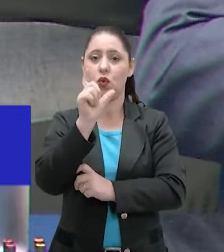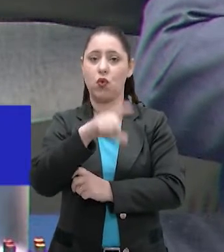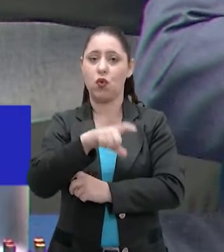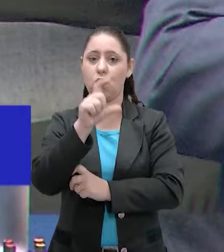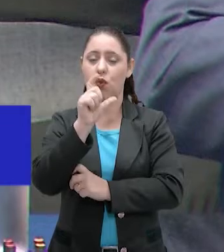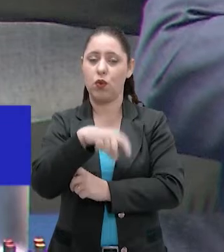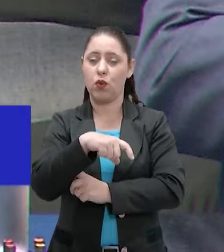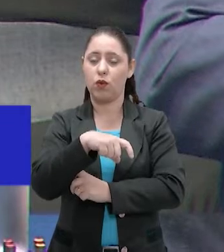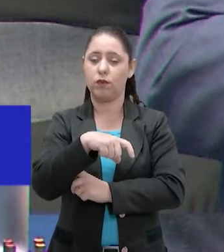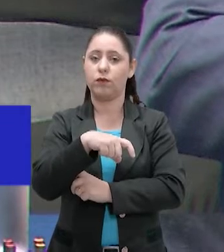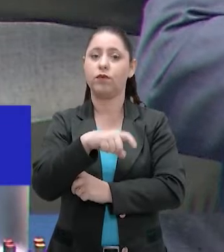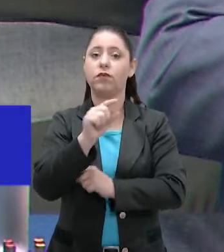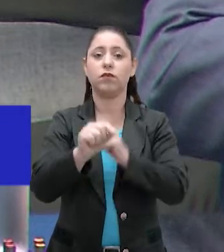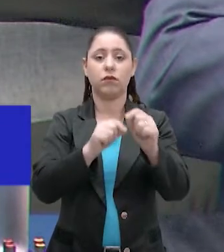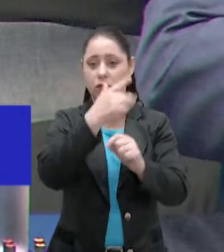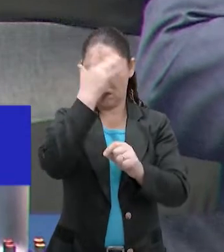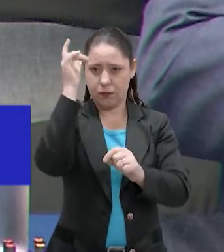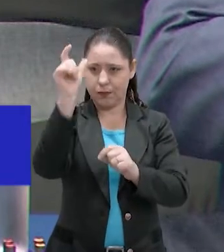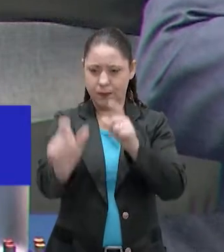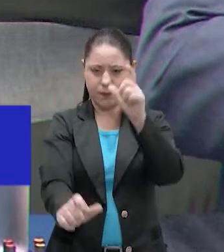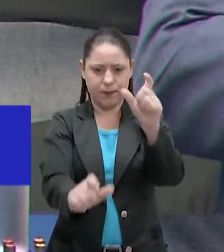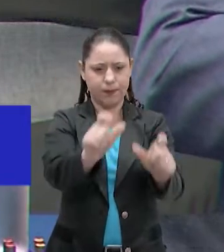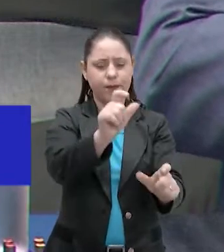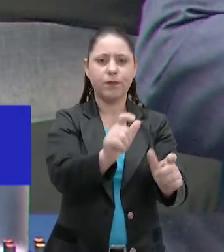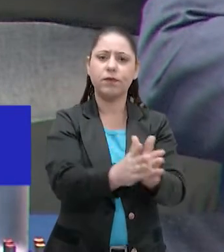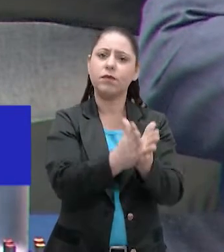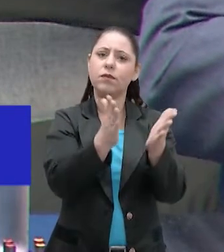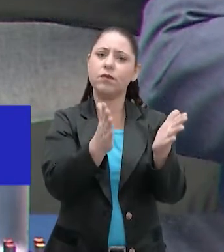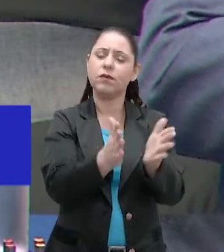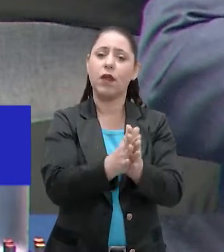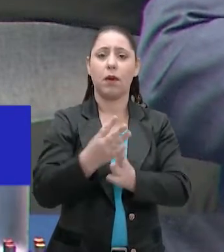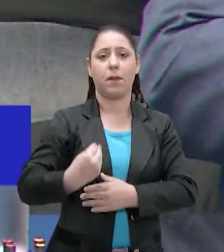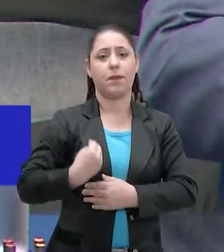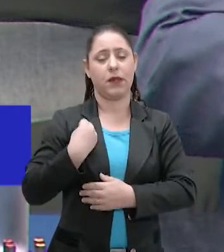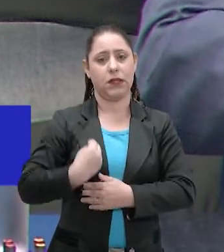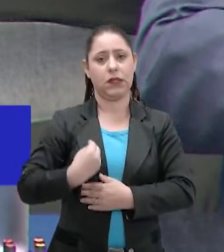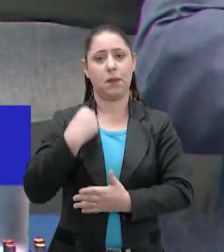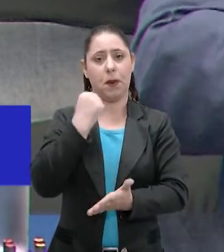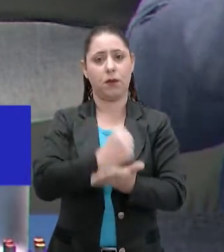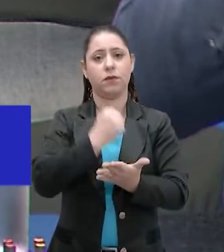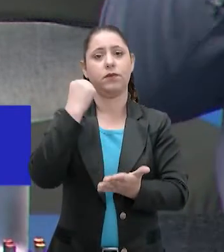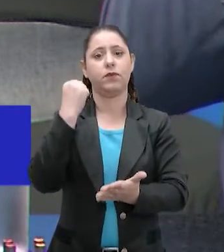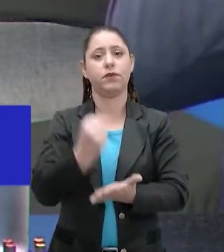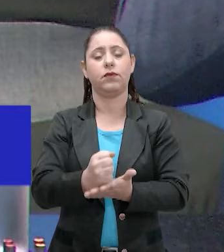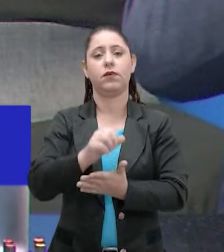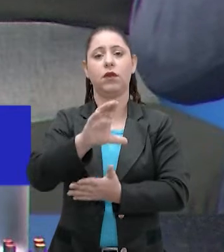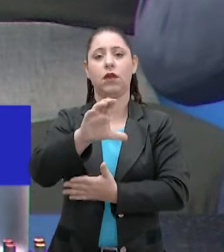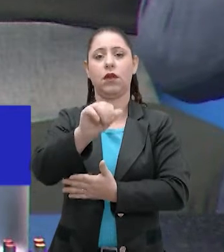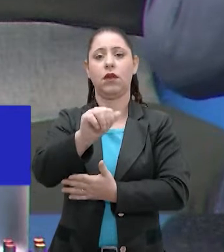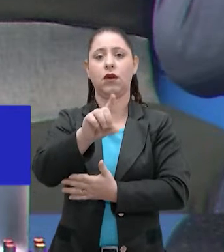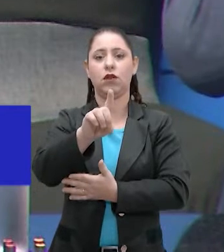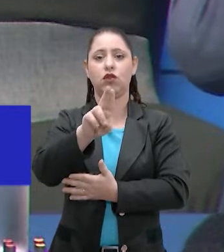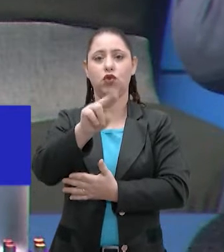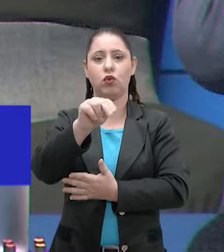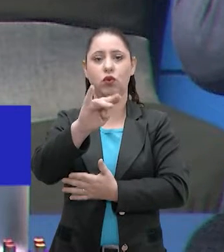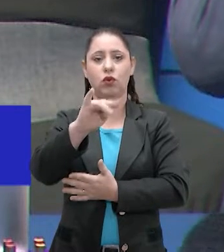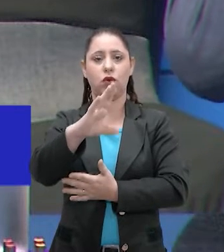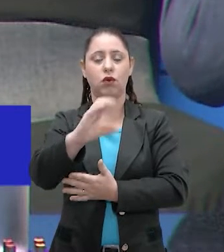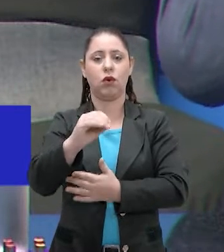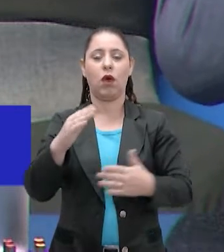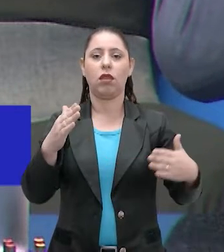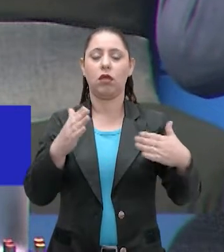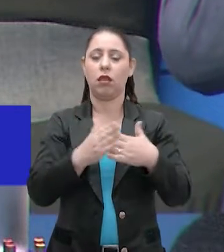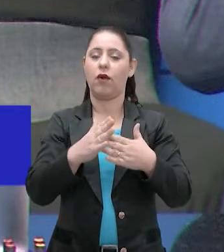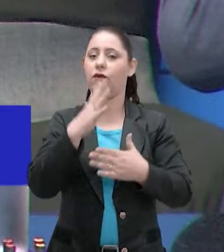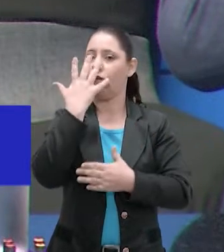de motorista para as pessoas que participam, que estão cadastradas no CadÚnico até o